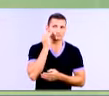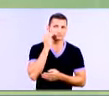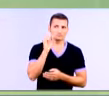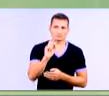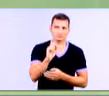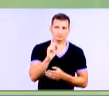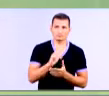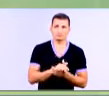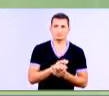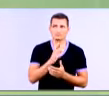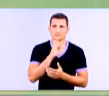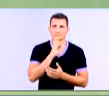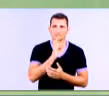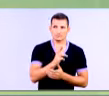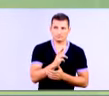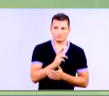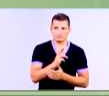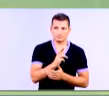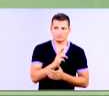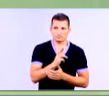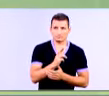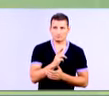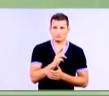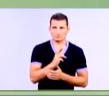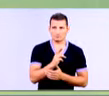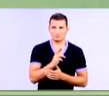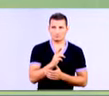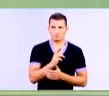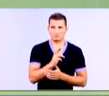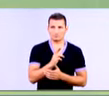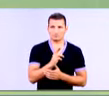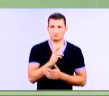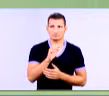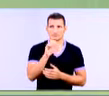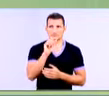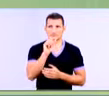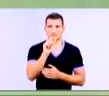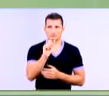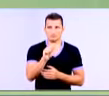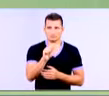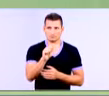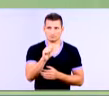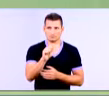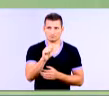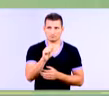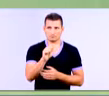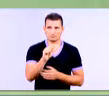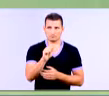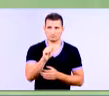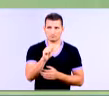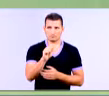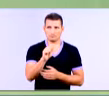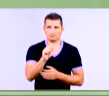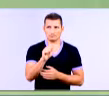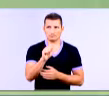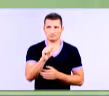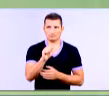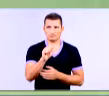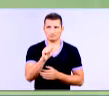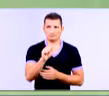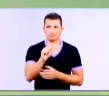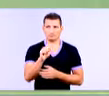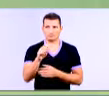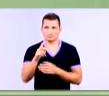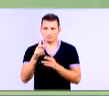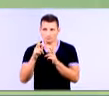seguinte. O resultado, que é uma variável booleana, vai receber o resultado da seguinte expressão lógica. A é